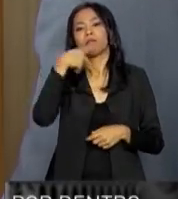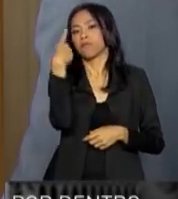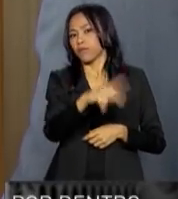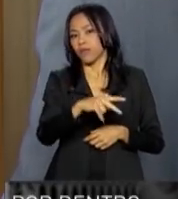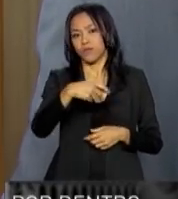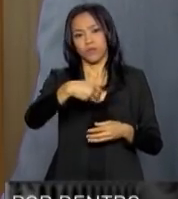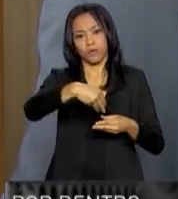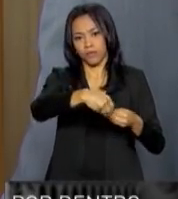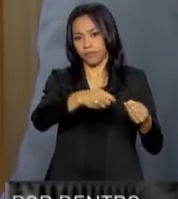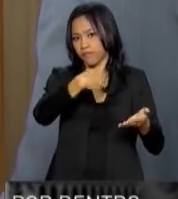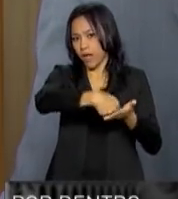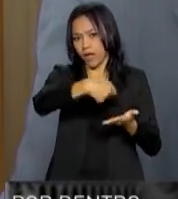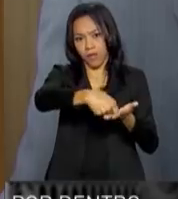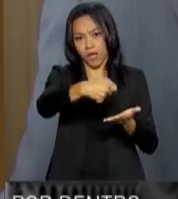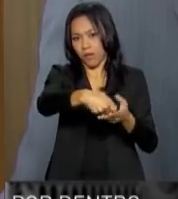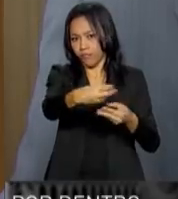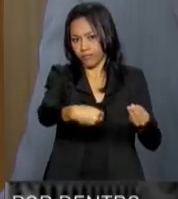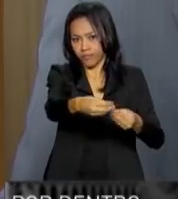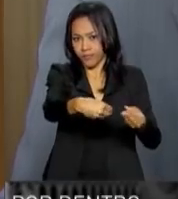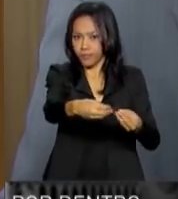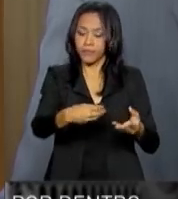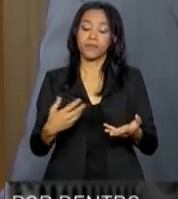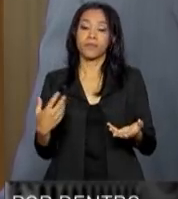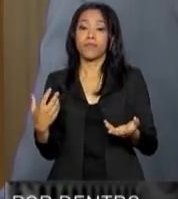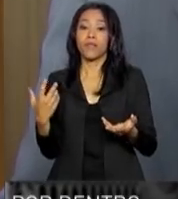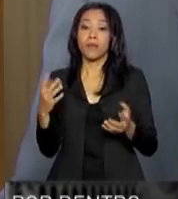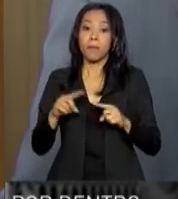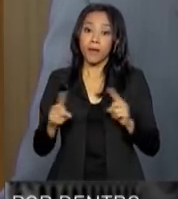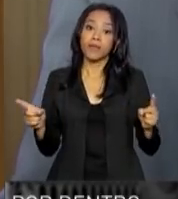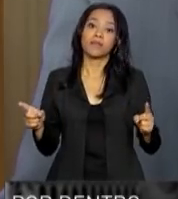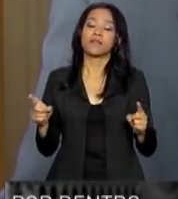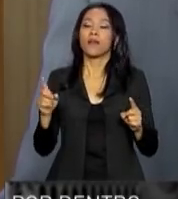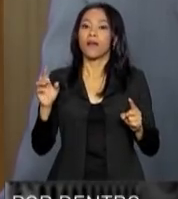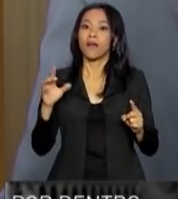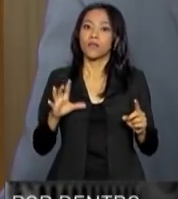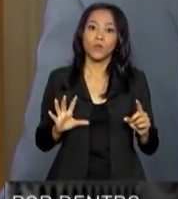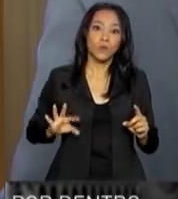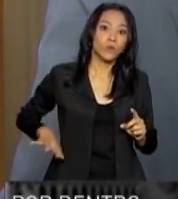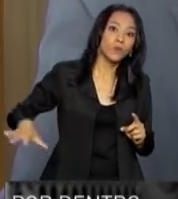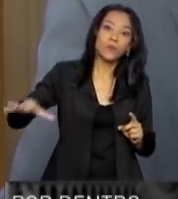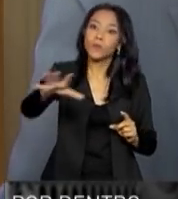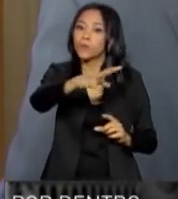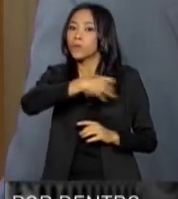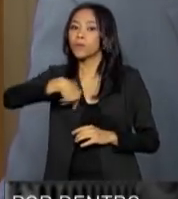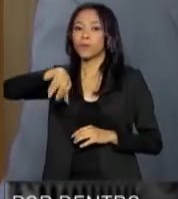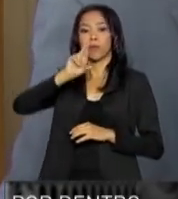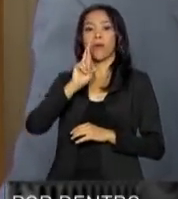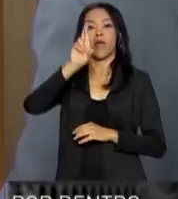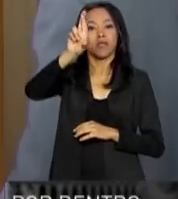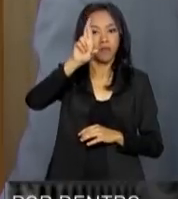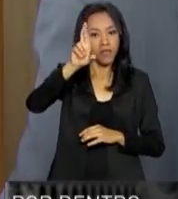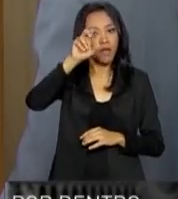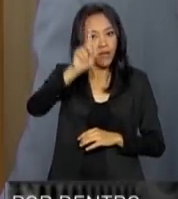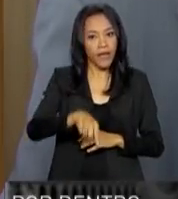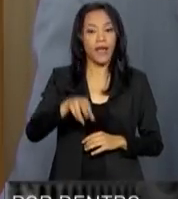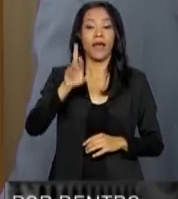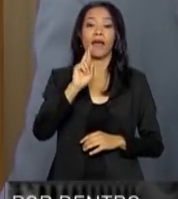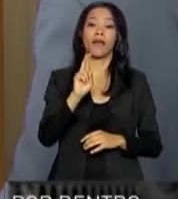diversas outras contribuições mais é um foco de contribuição está relacionada à receita federal e não ao inss e